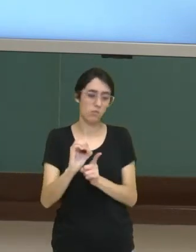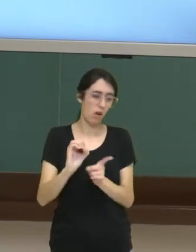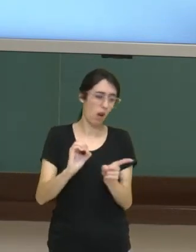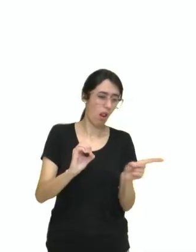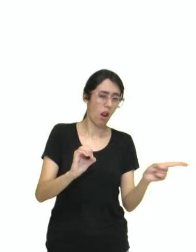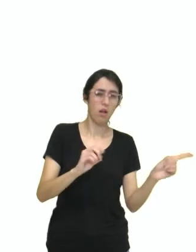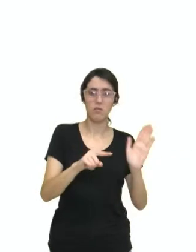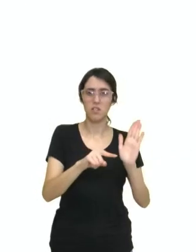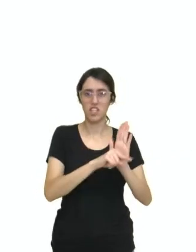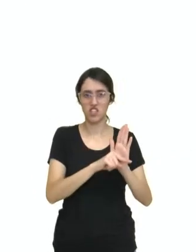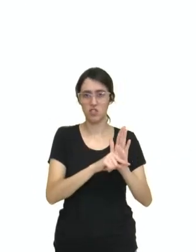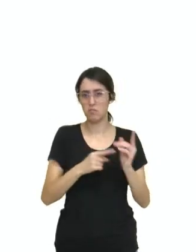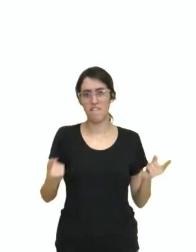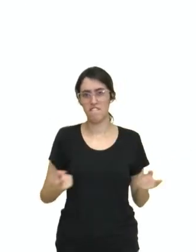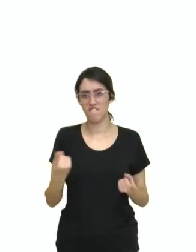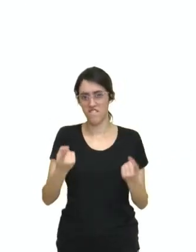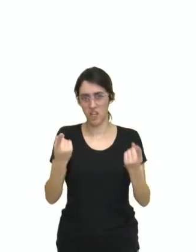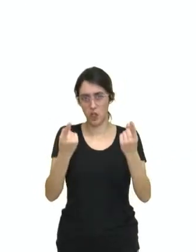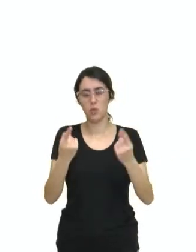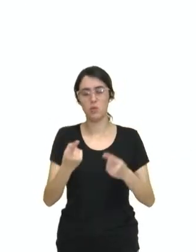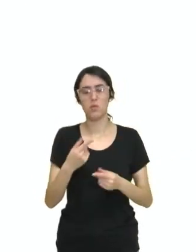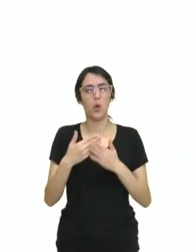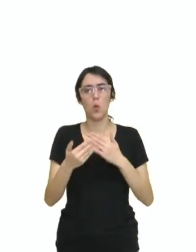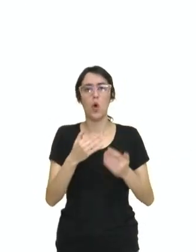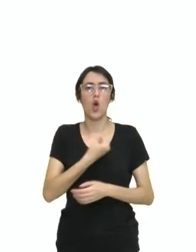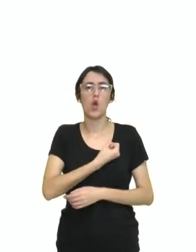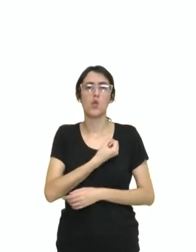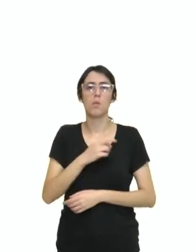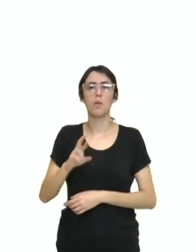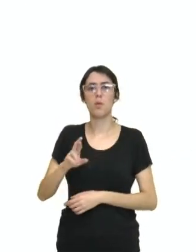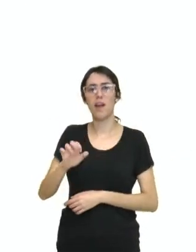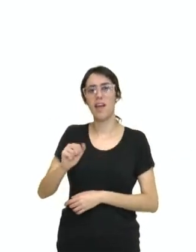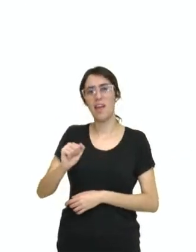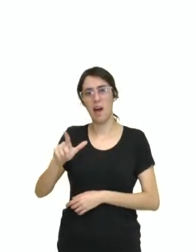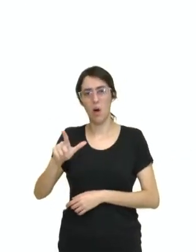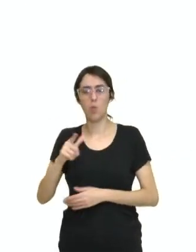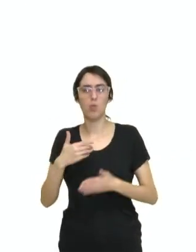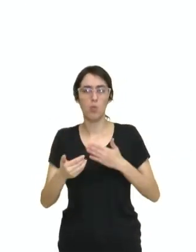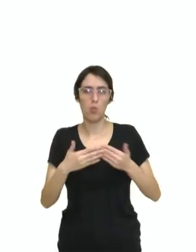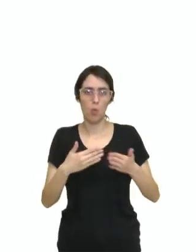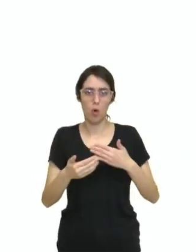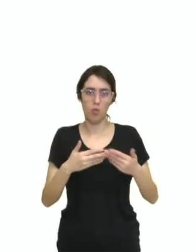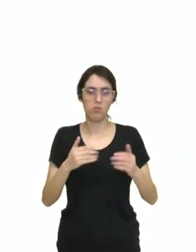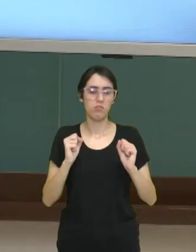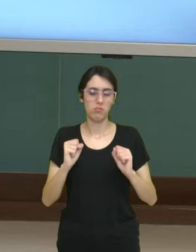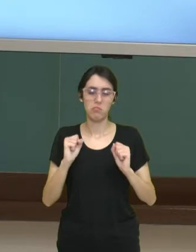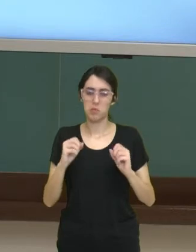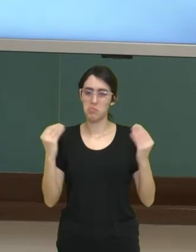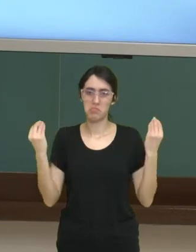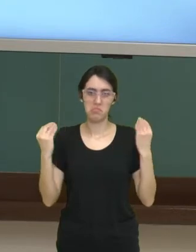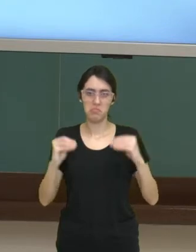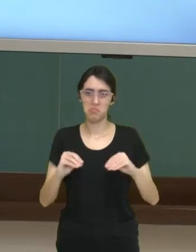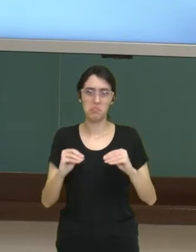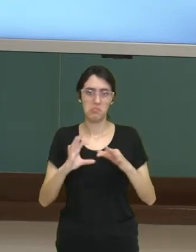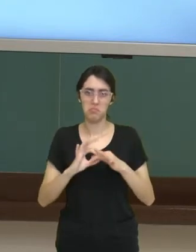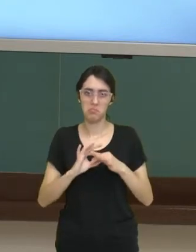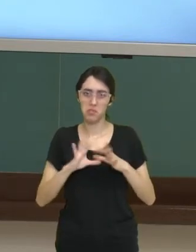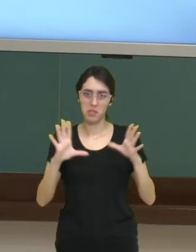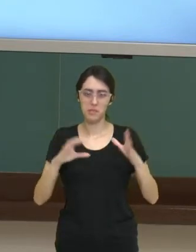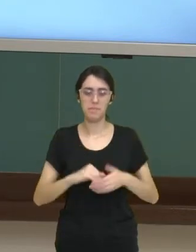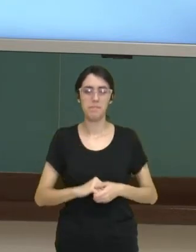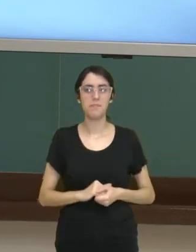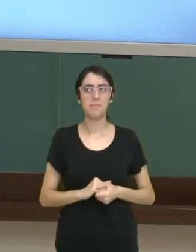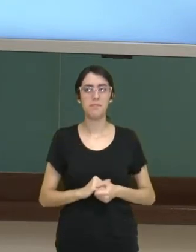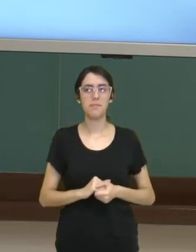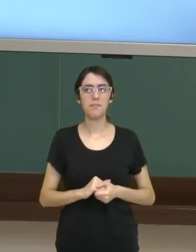qualquer número real. Aqui só está representado os números inteiros, mas poderia ser os números reais, são os números reais que podem ser